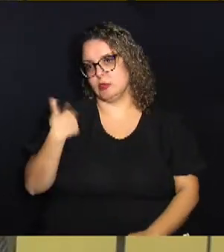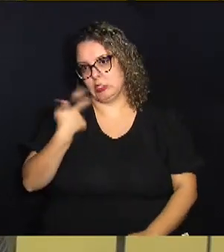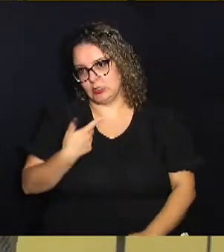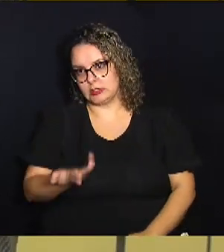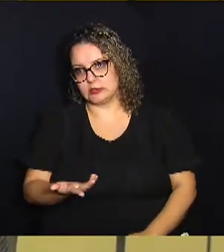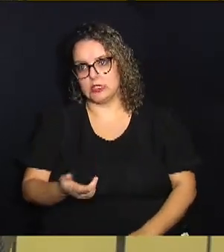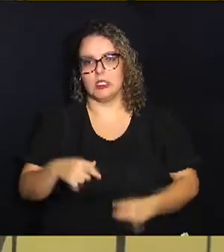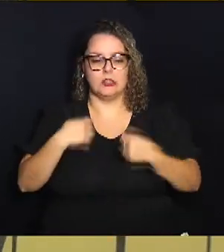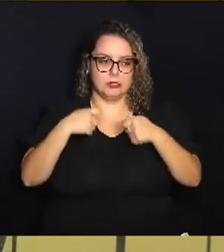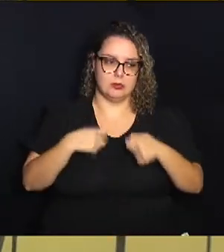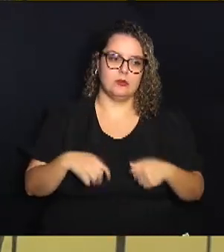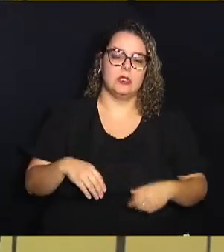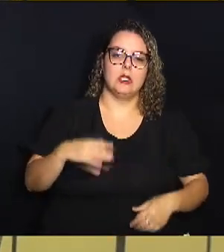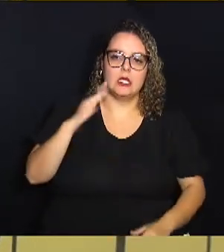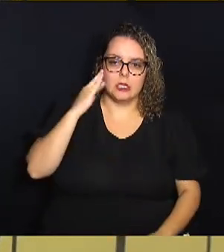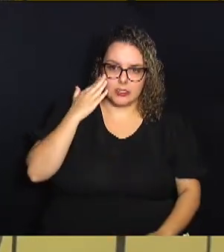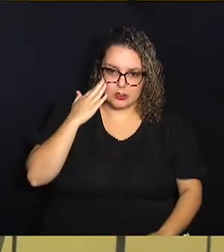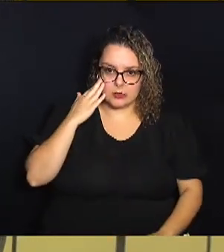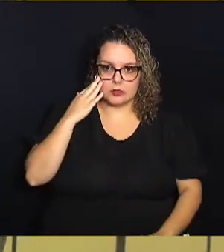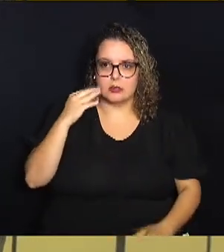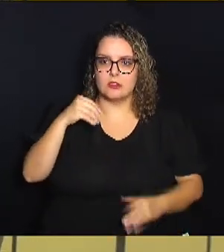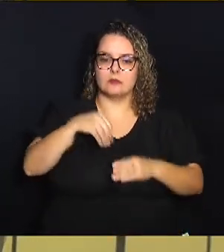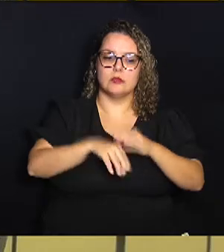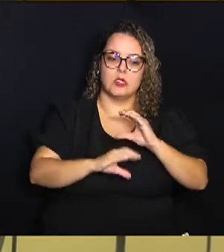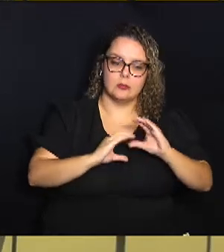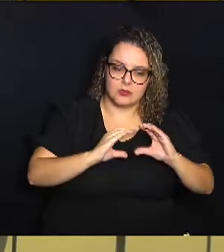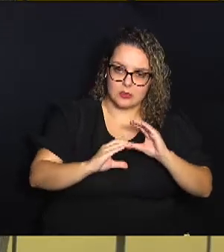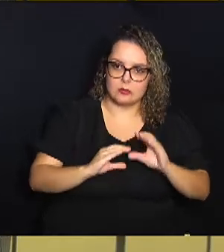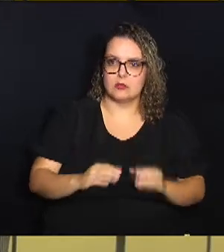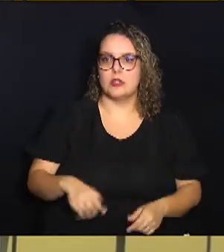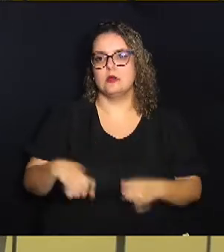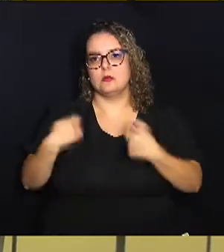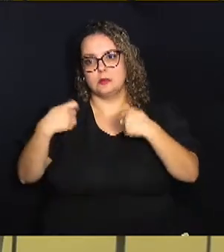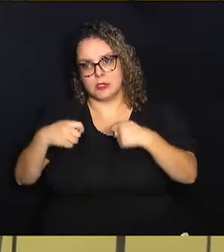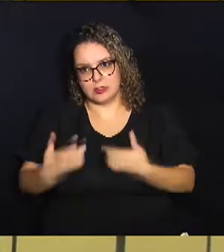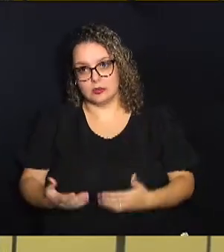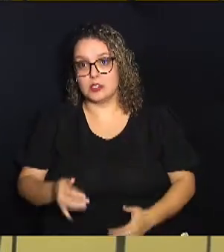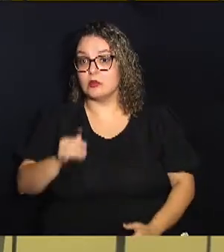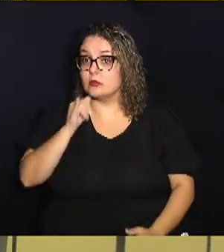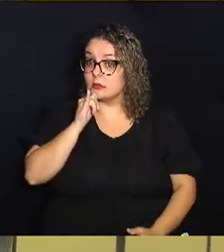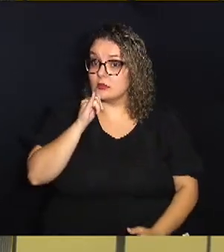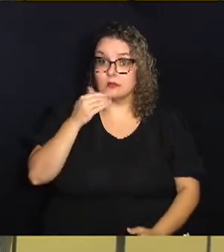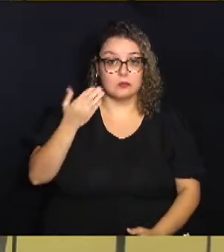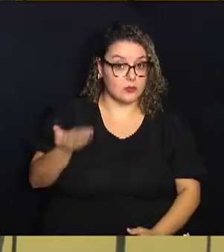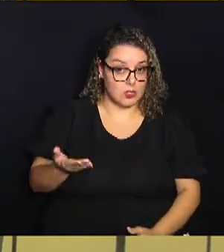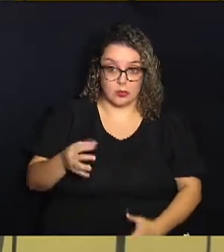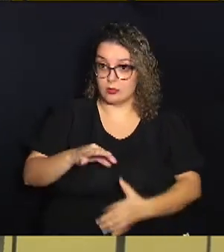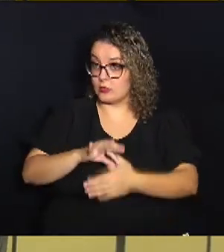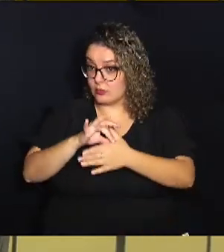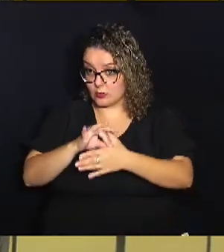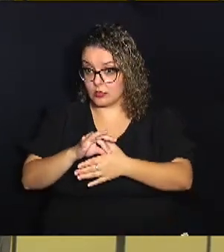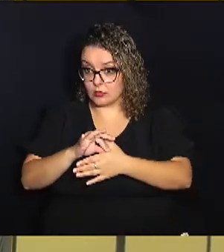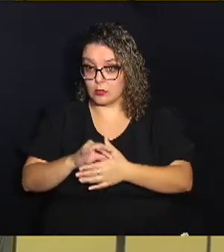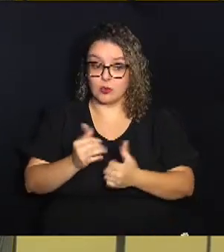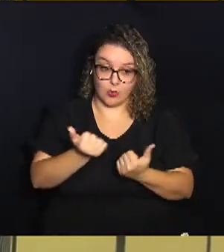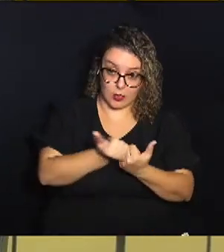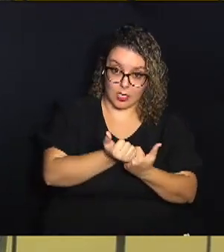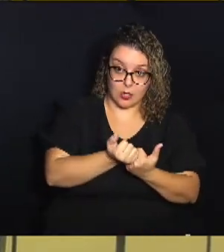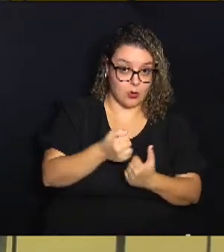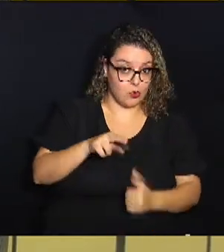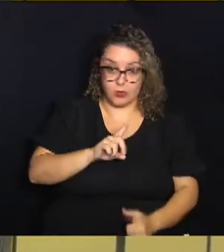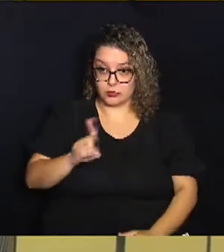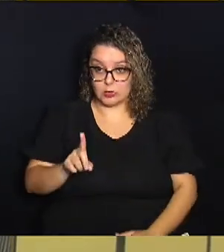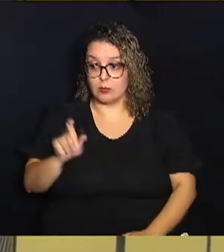Então precisa entender, mais uma vez, a gente cai na comunicação, mas que hoje a gente precisa ser exemplo. Seja você um líder com um cargo ou